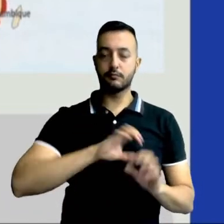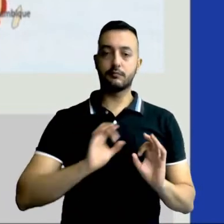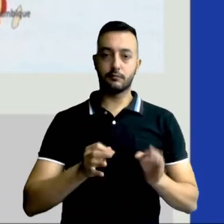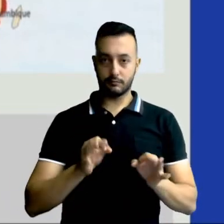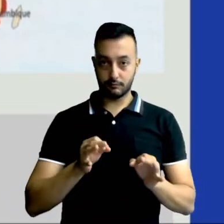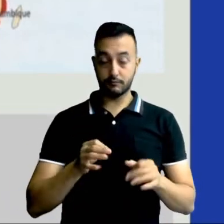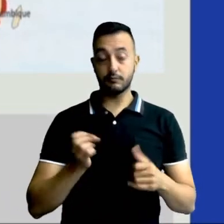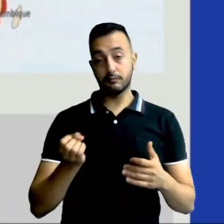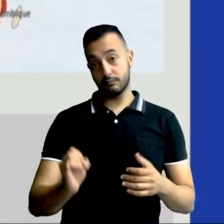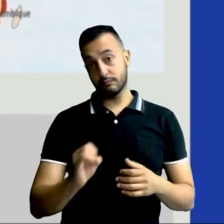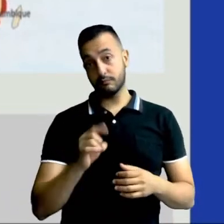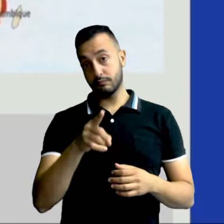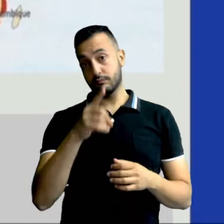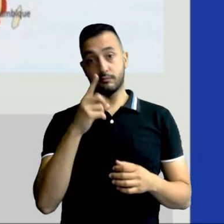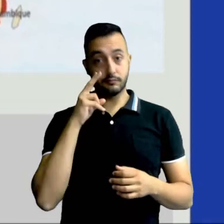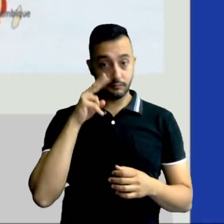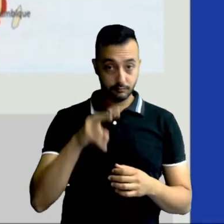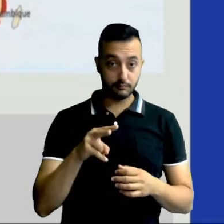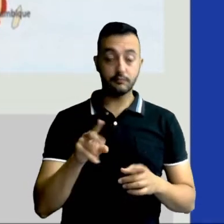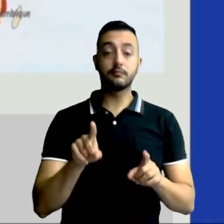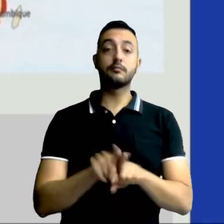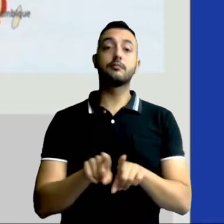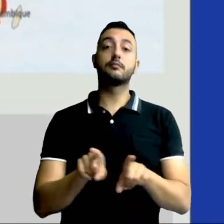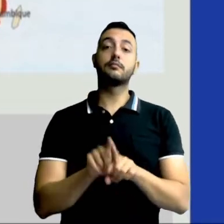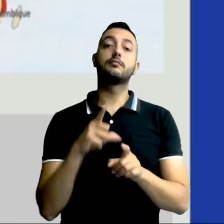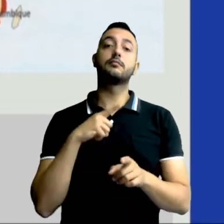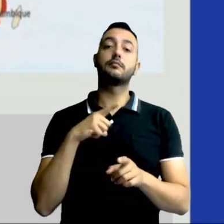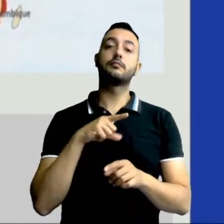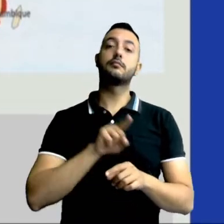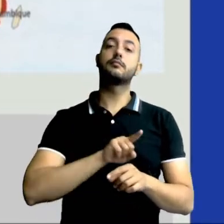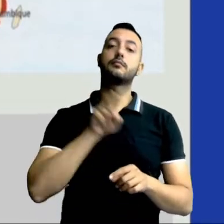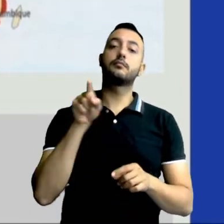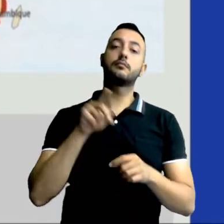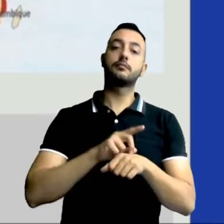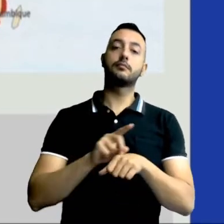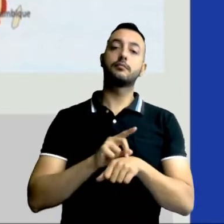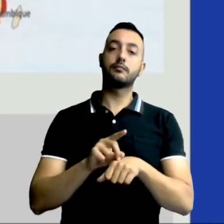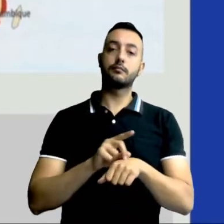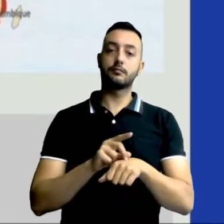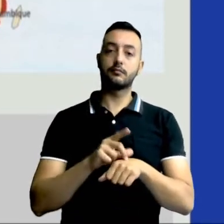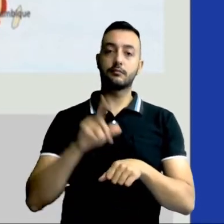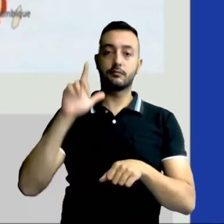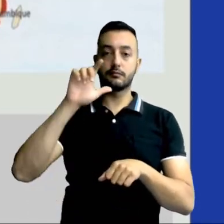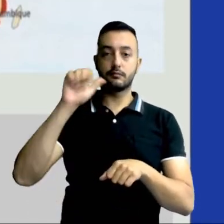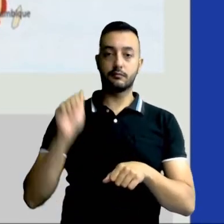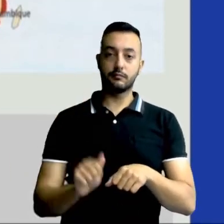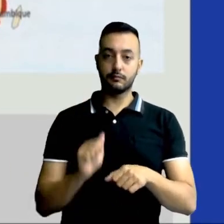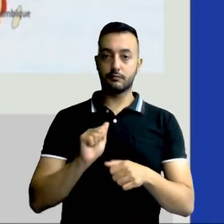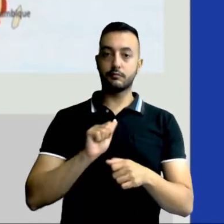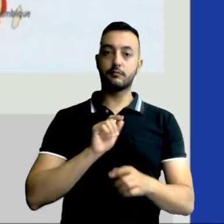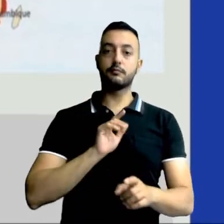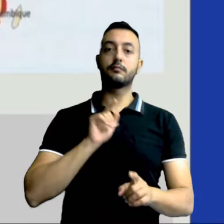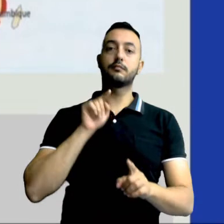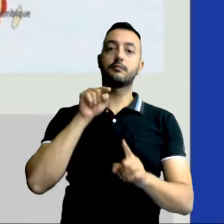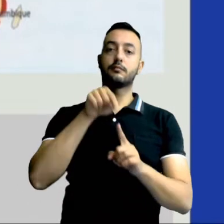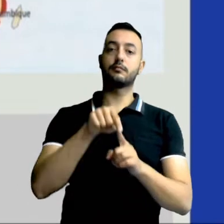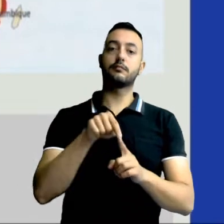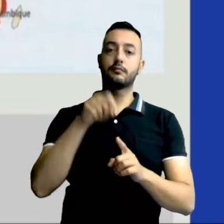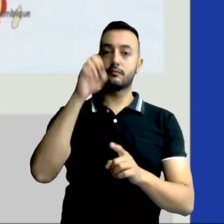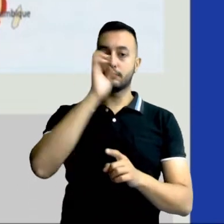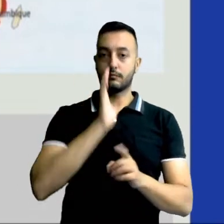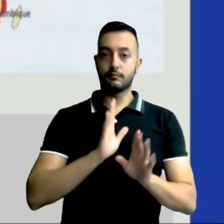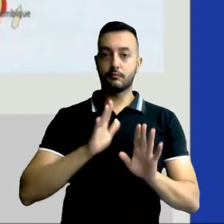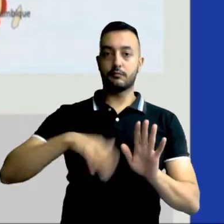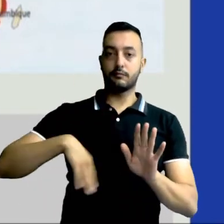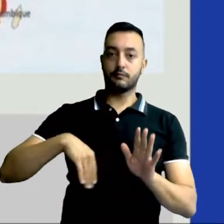certo e se vocês observarem também a gente tem uma setinha Preta tá saindo da África sentido ao litoral brasileiro mais